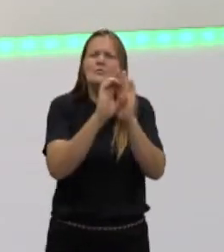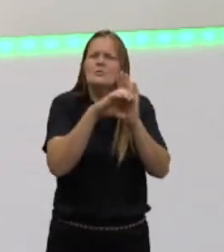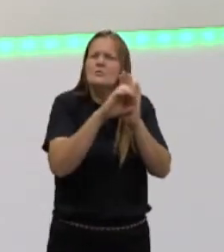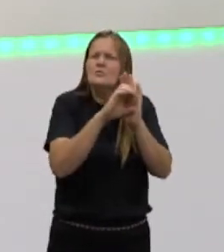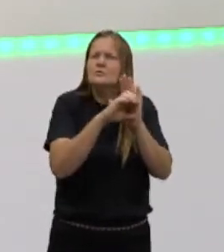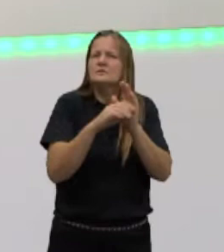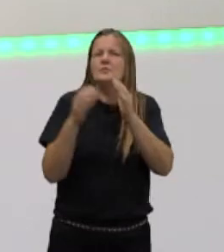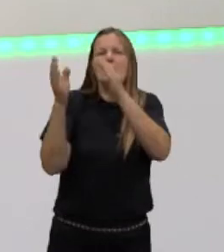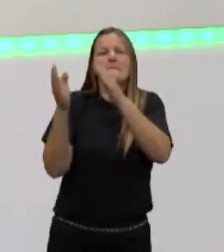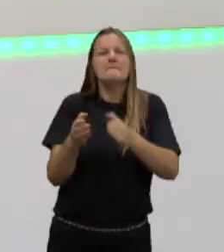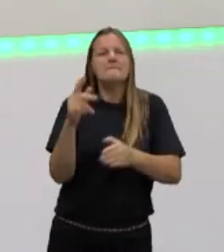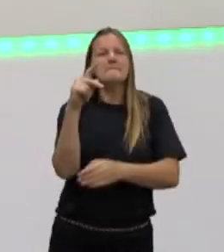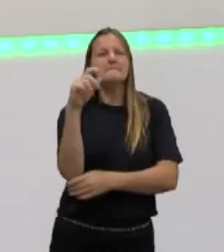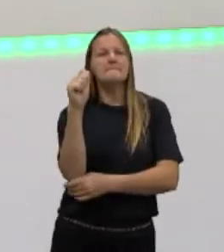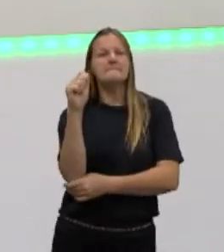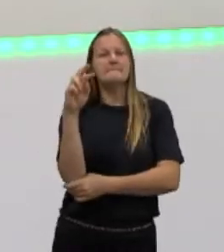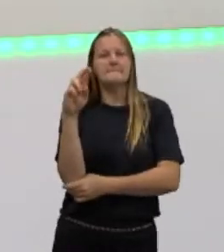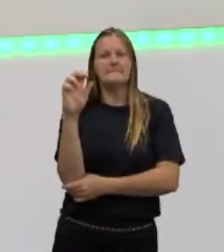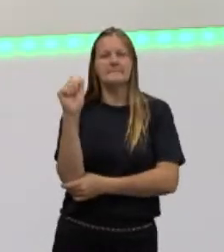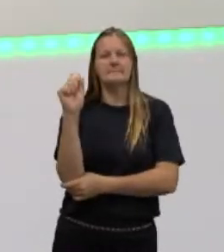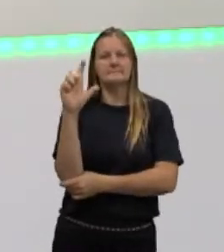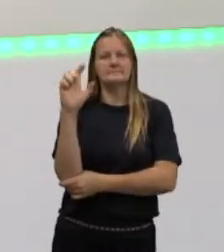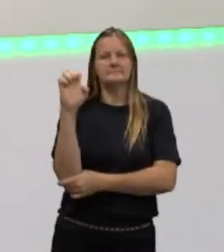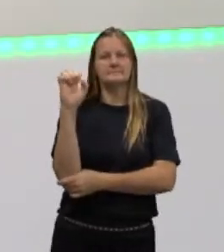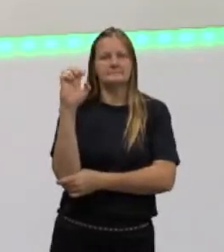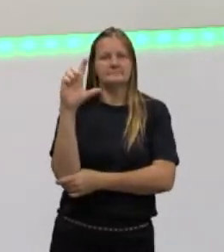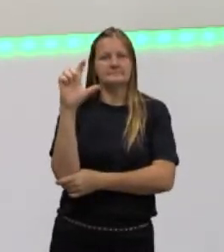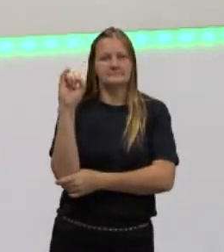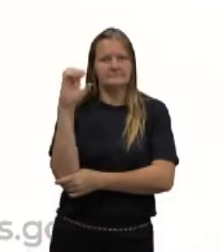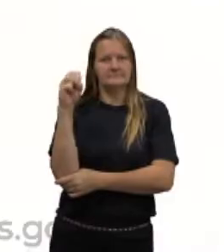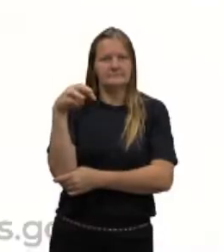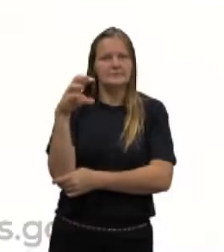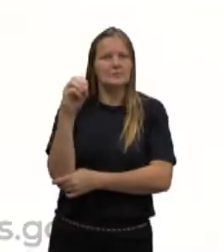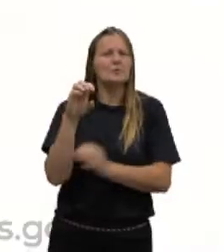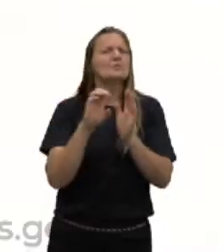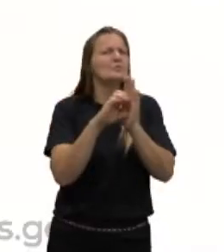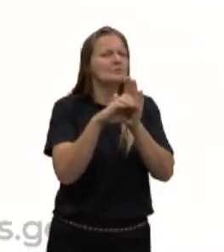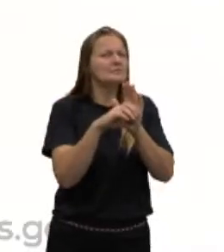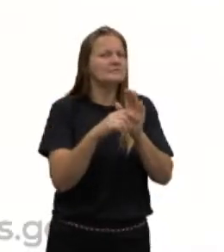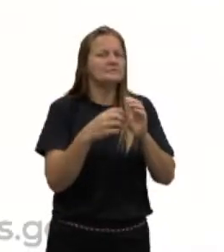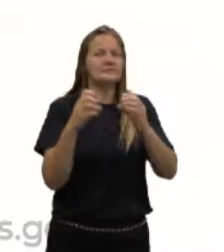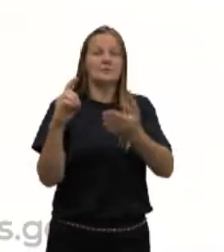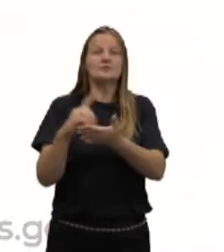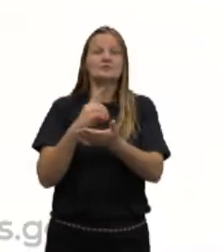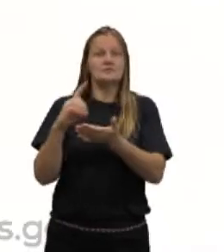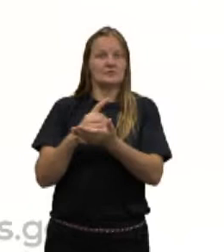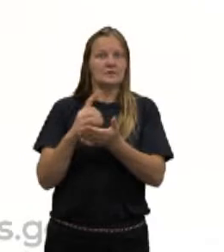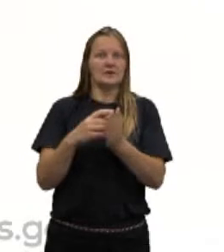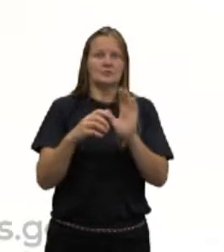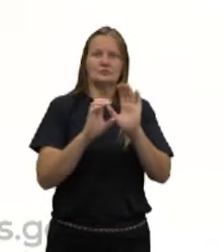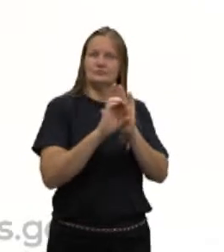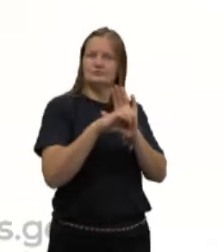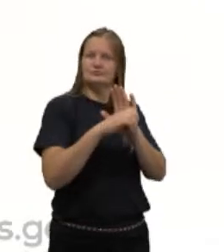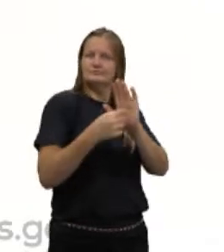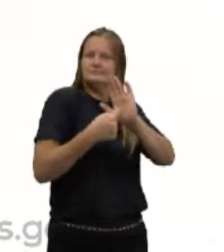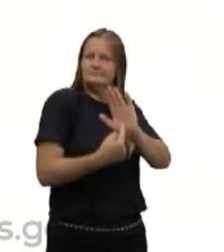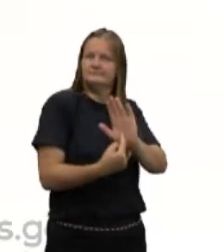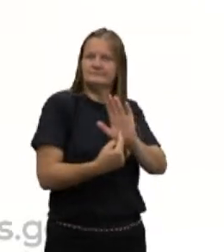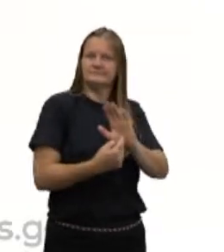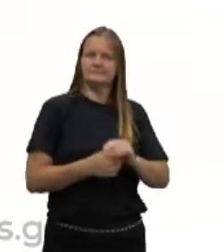de paralelismo, tá? E eu trouxe ali, então, uma definição do dicionário do que é